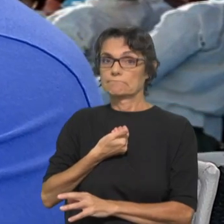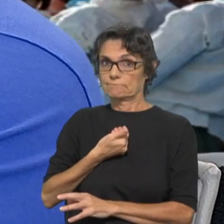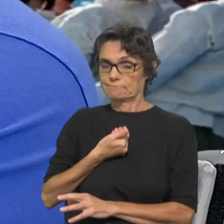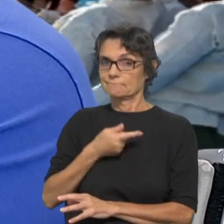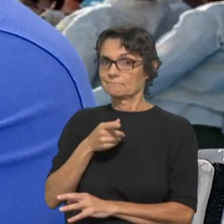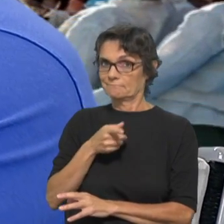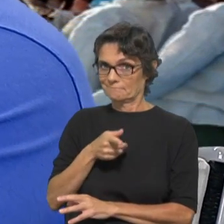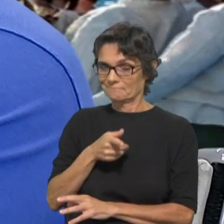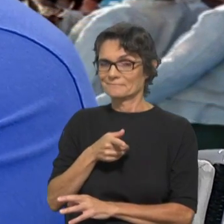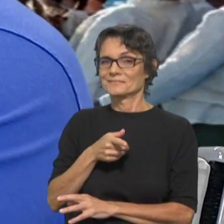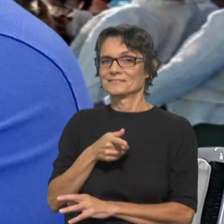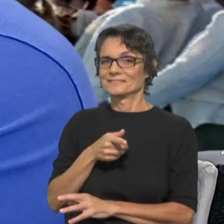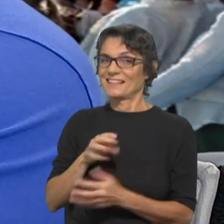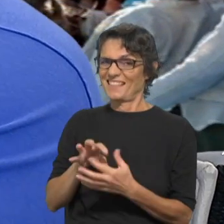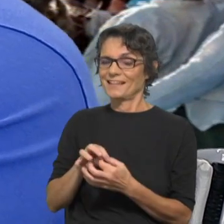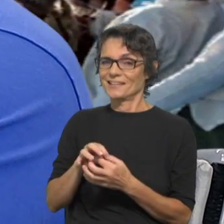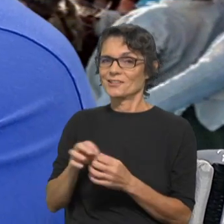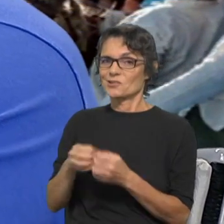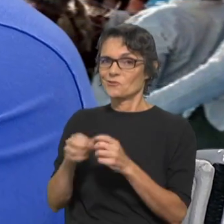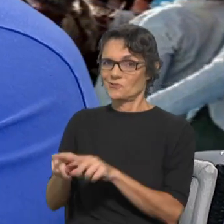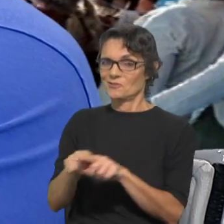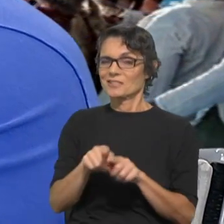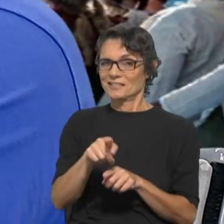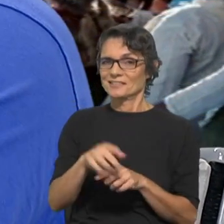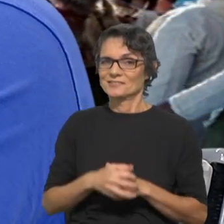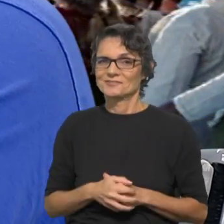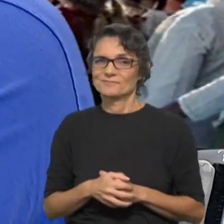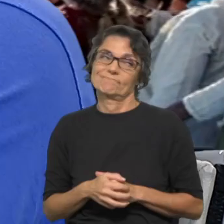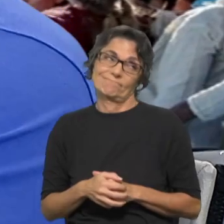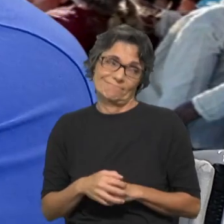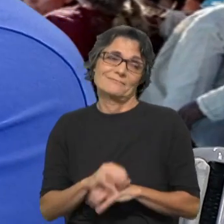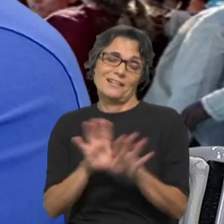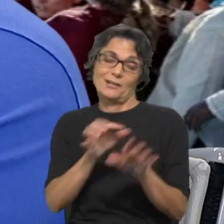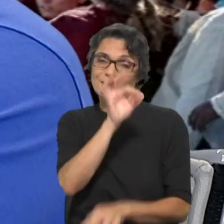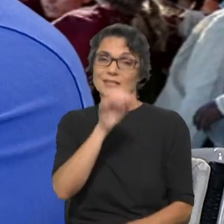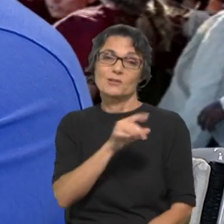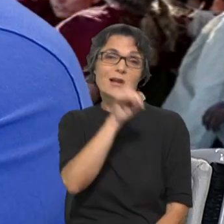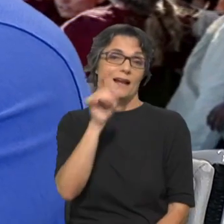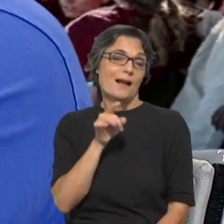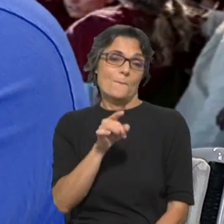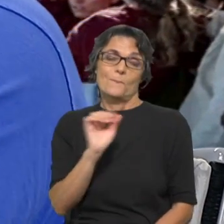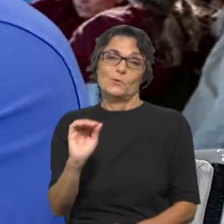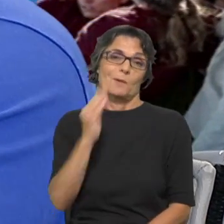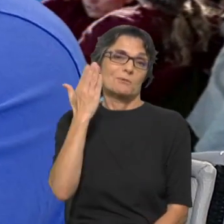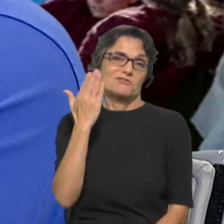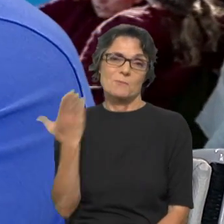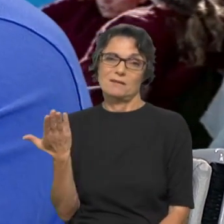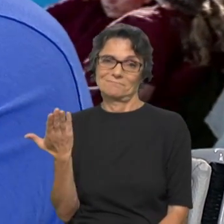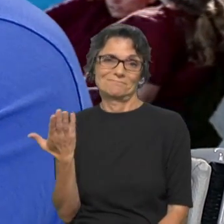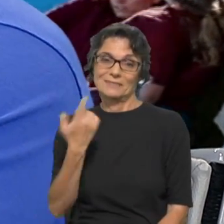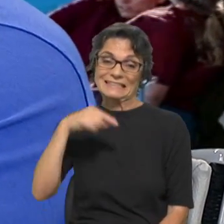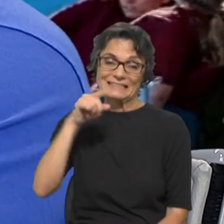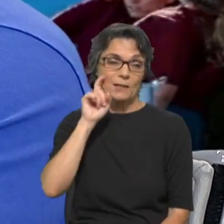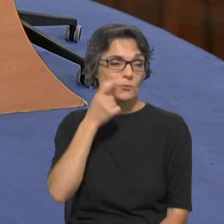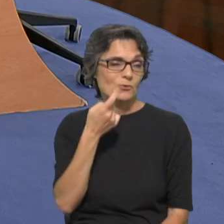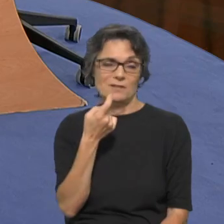convívio fraterno. Sim, sem dúvida. Essa é a grande questão, porque é à procura dessa resposta que os